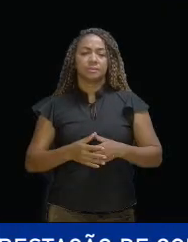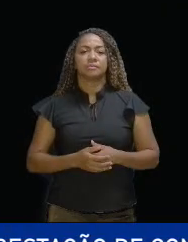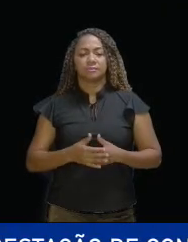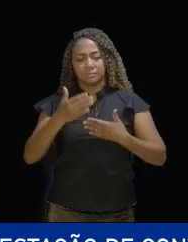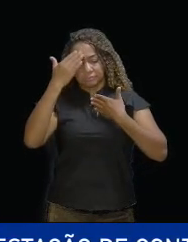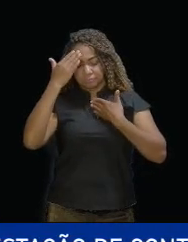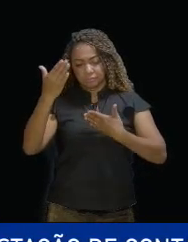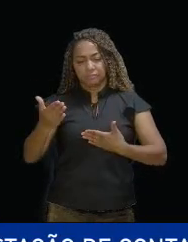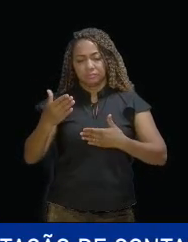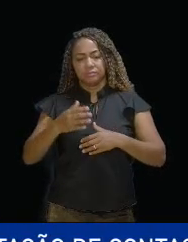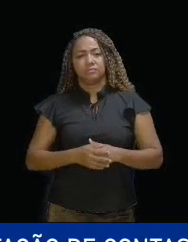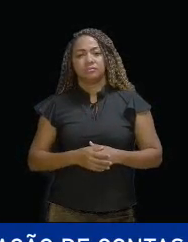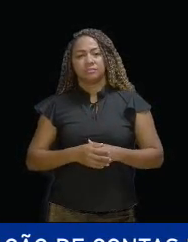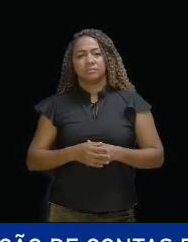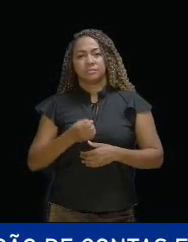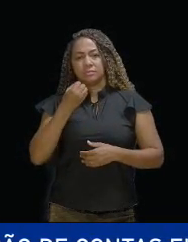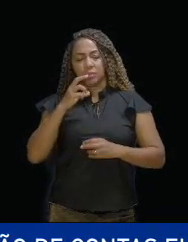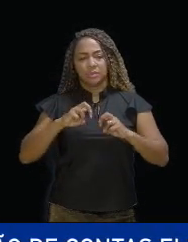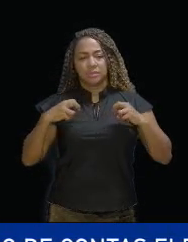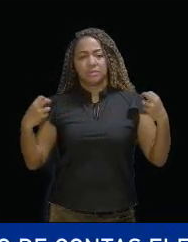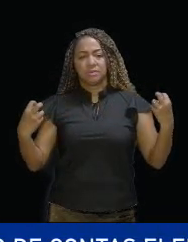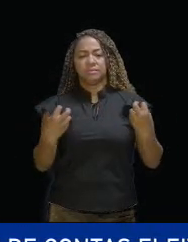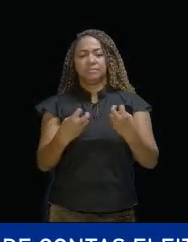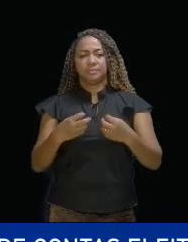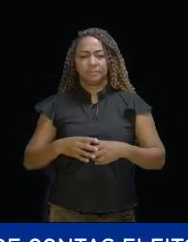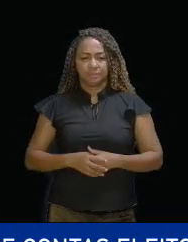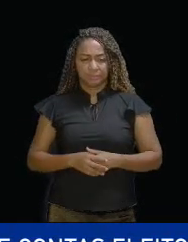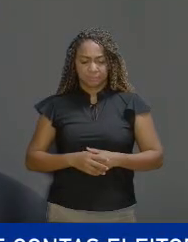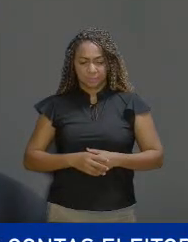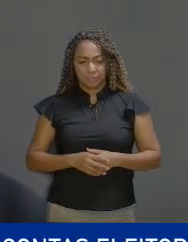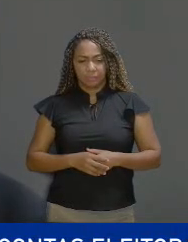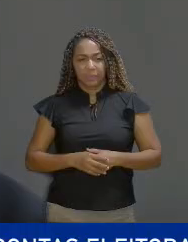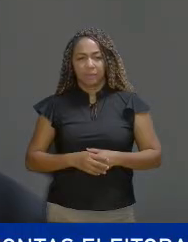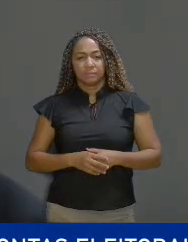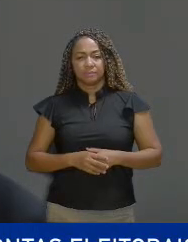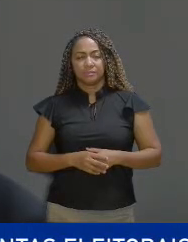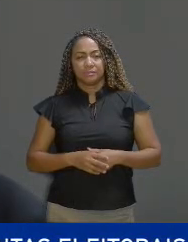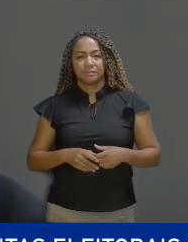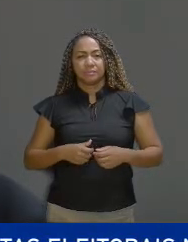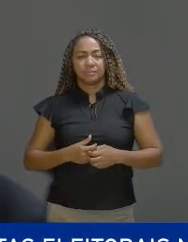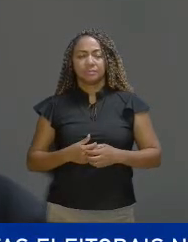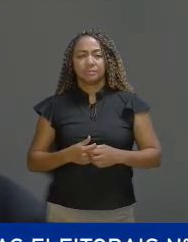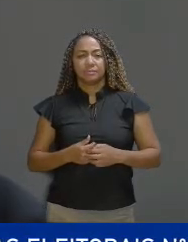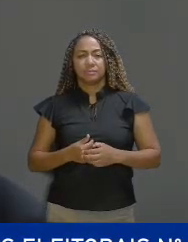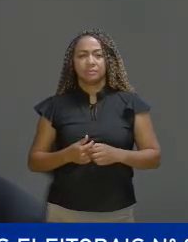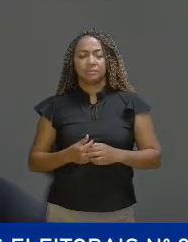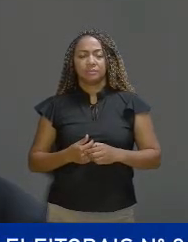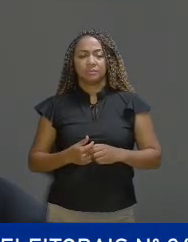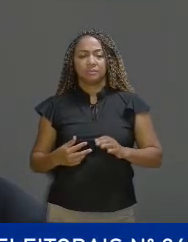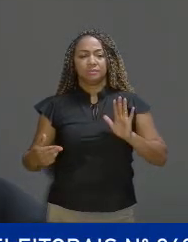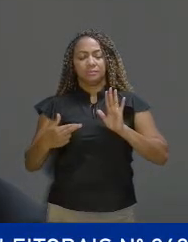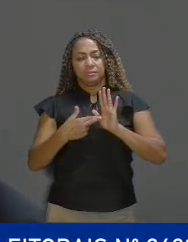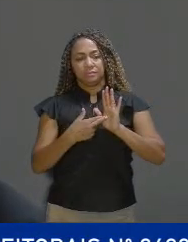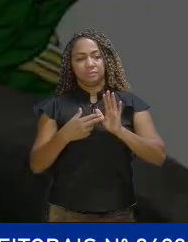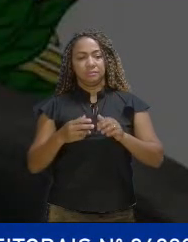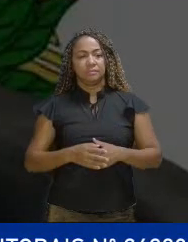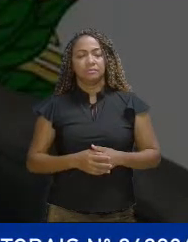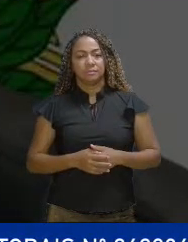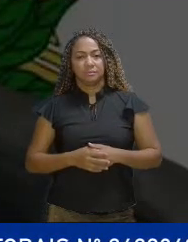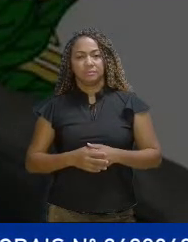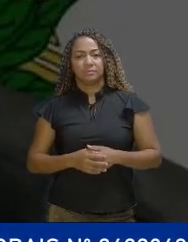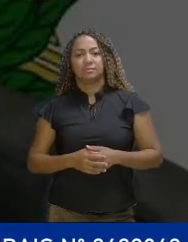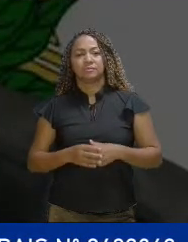Muito obrigado. Tenha uma boa sessão. Obrigado. Então, o relator está com a palavra. Eu ia